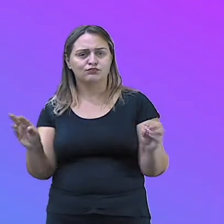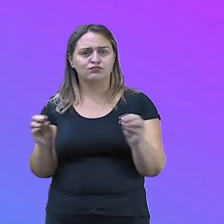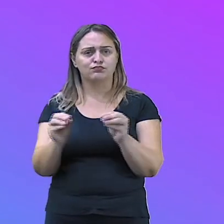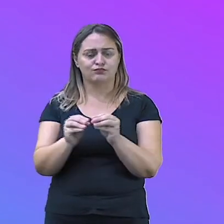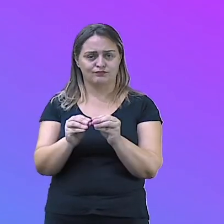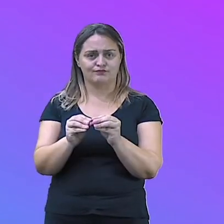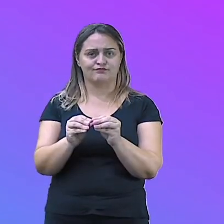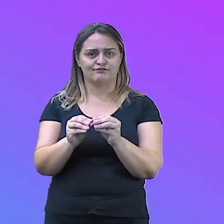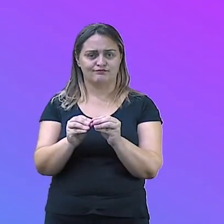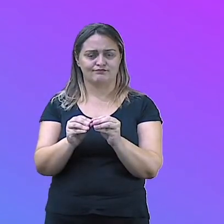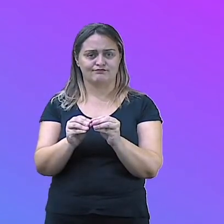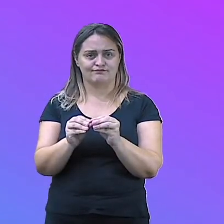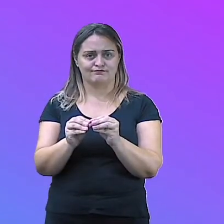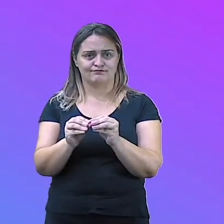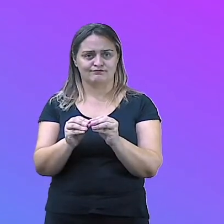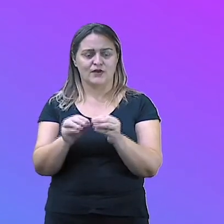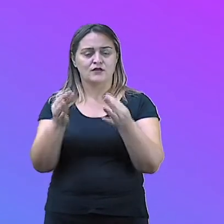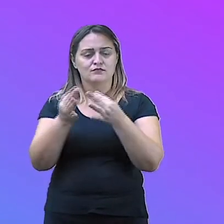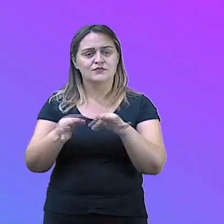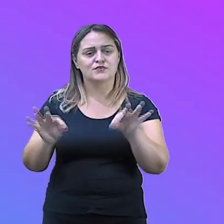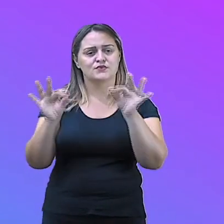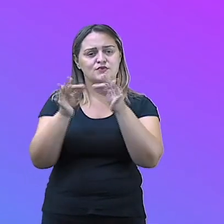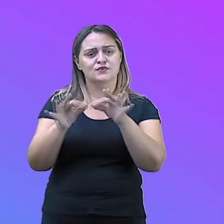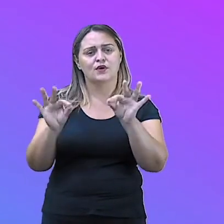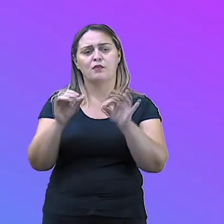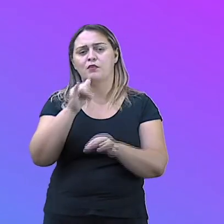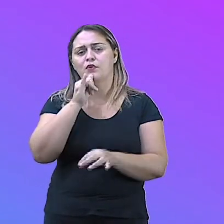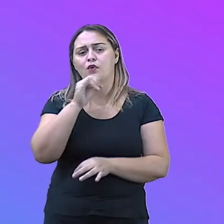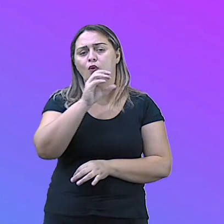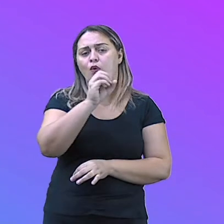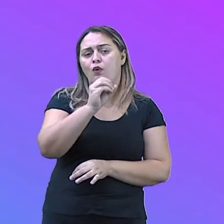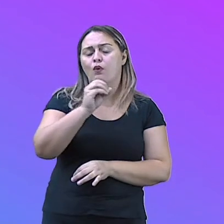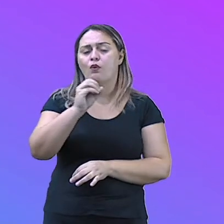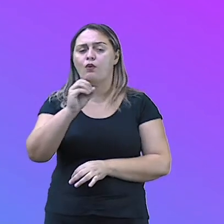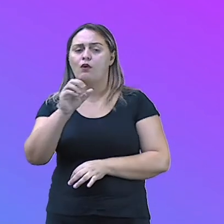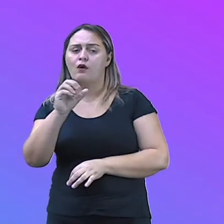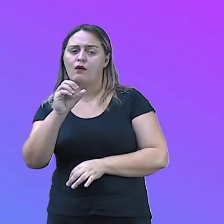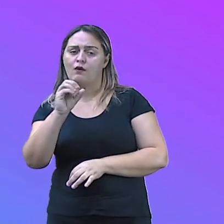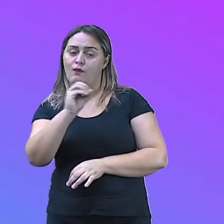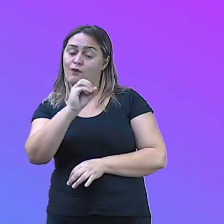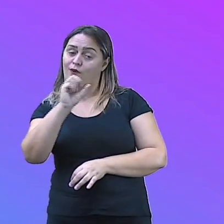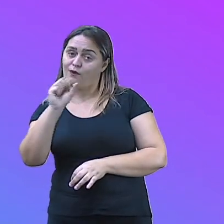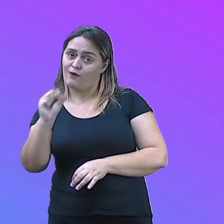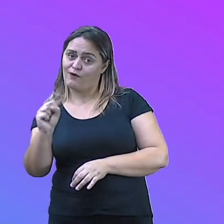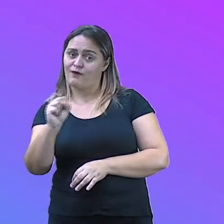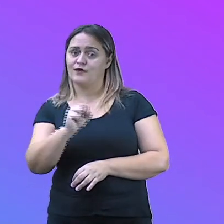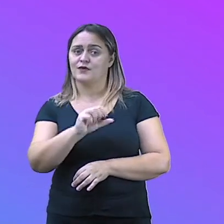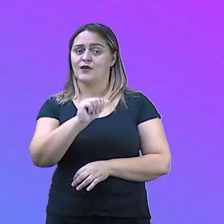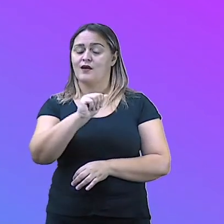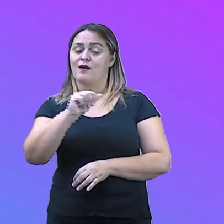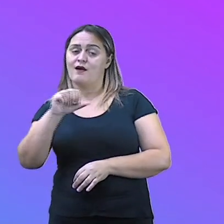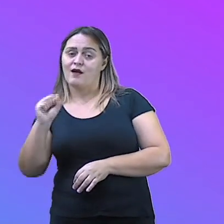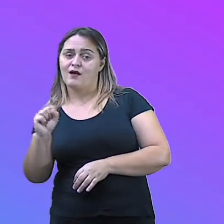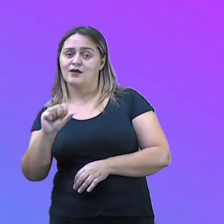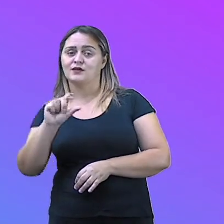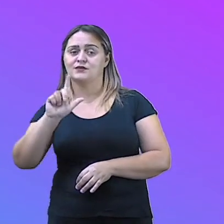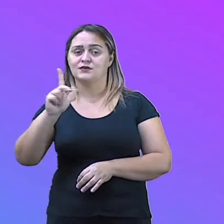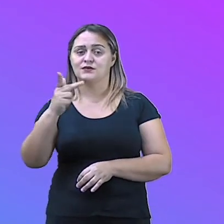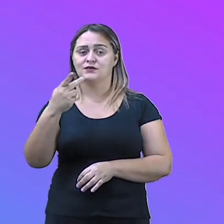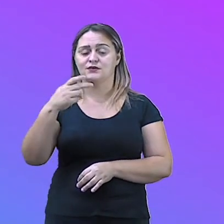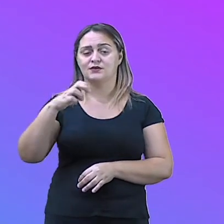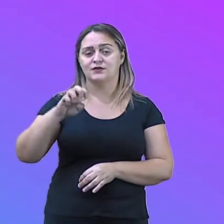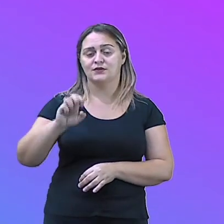nós encontrarmos, então, o a, né, o os ou as, função de objeto